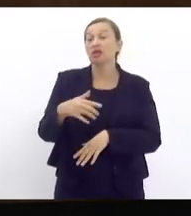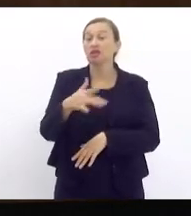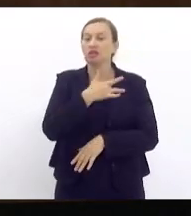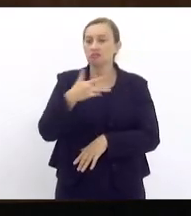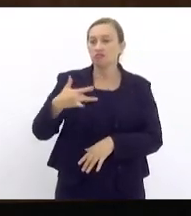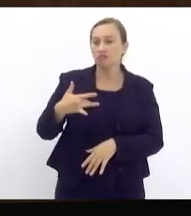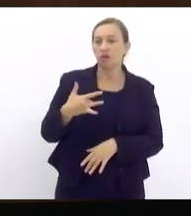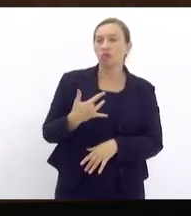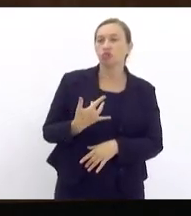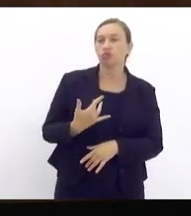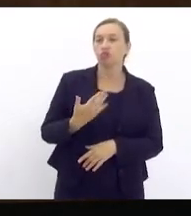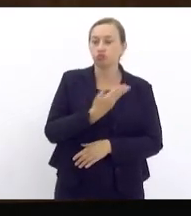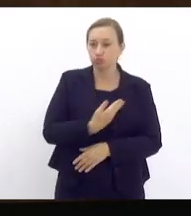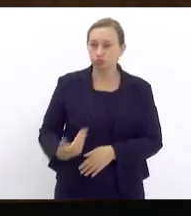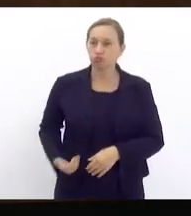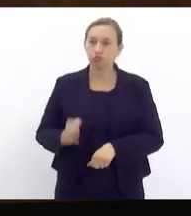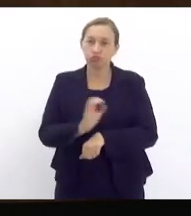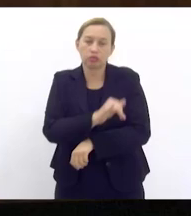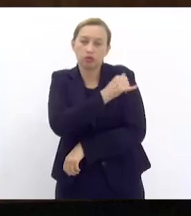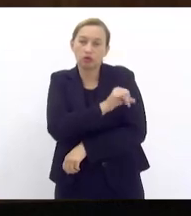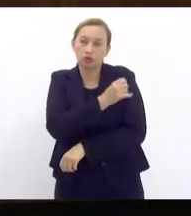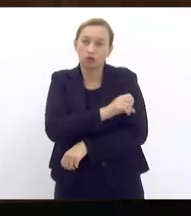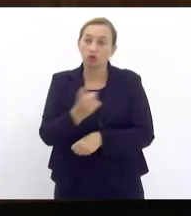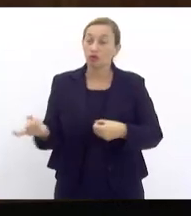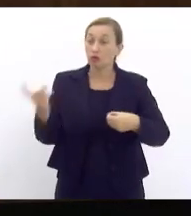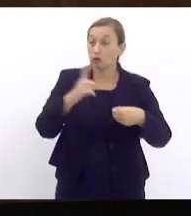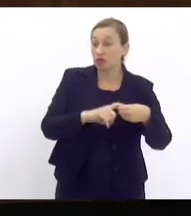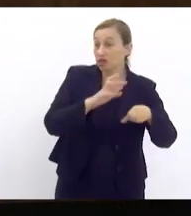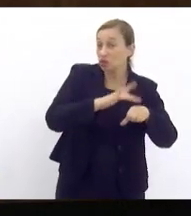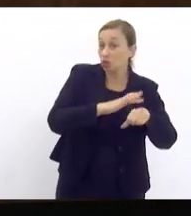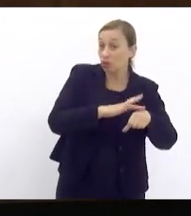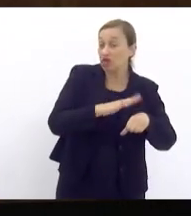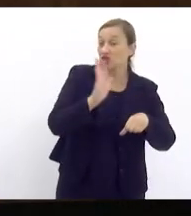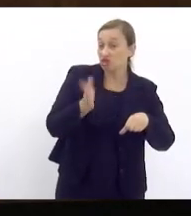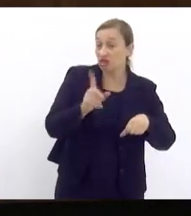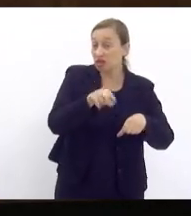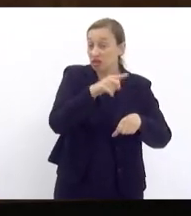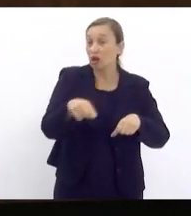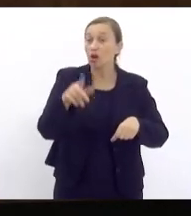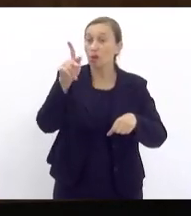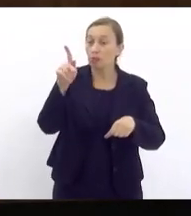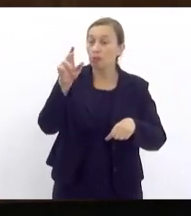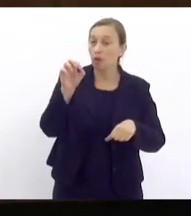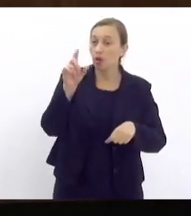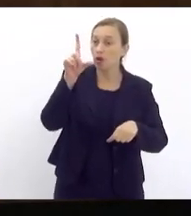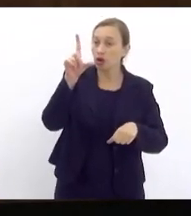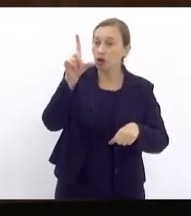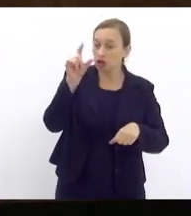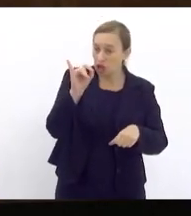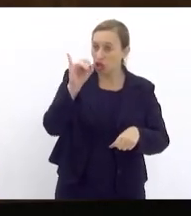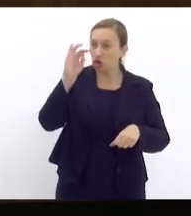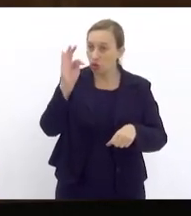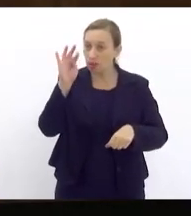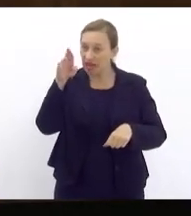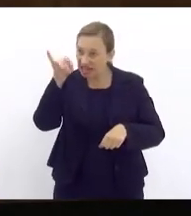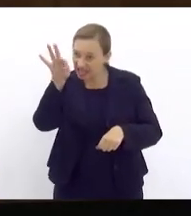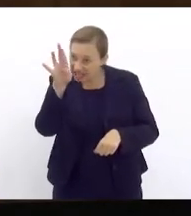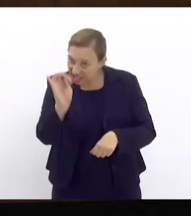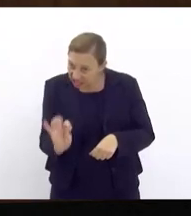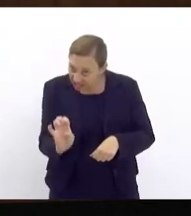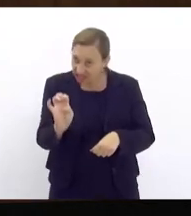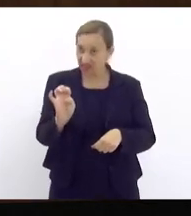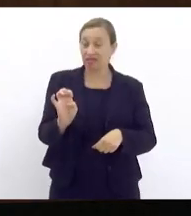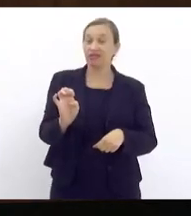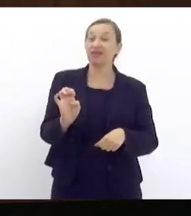no estado do Rio com risco de ressurgimento de doenças que já haviam sido erradicadas como a poliomielite por exemplo e eu aproveito nesse momento para